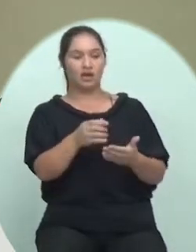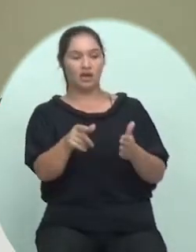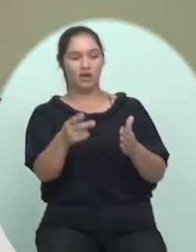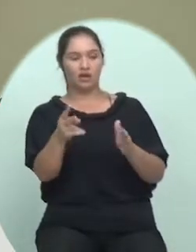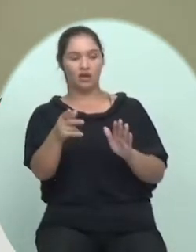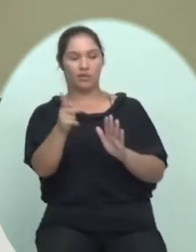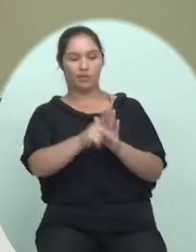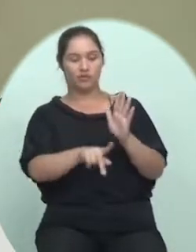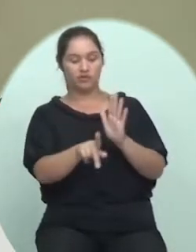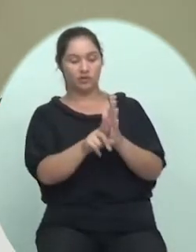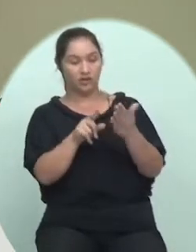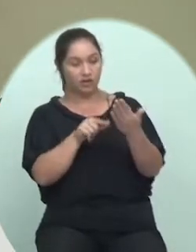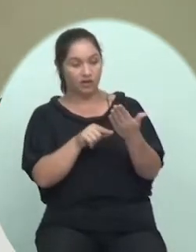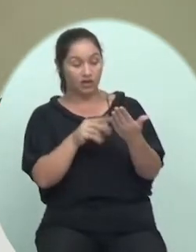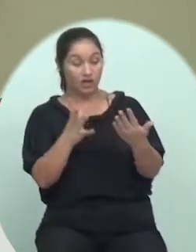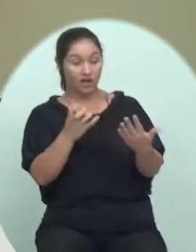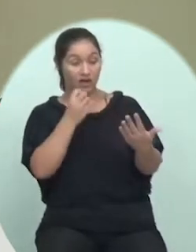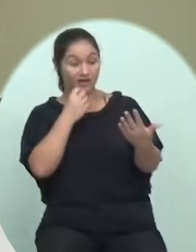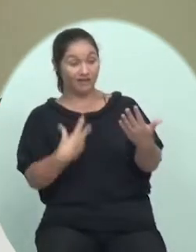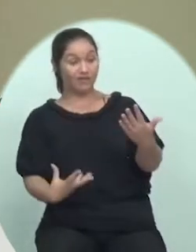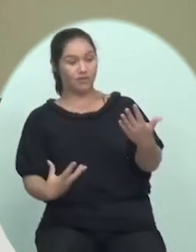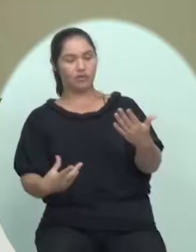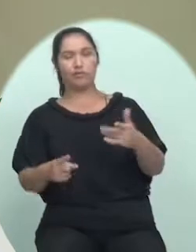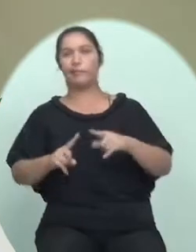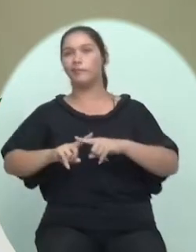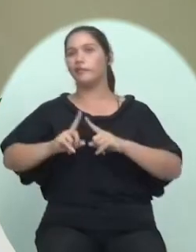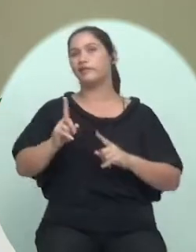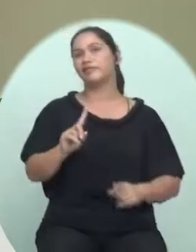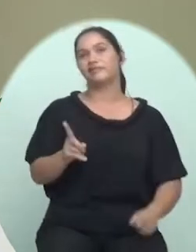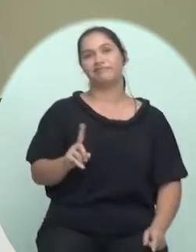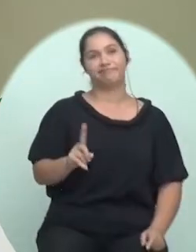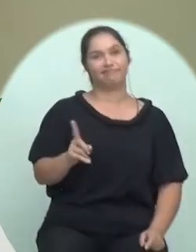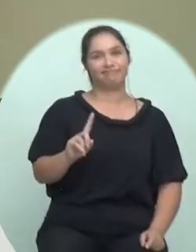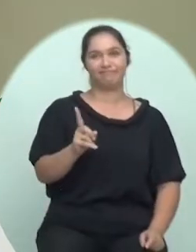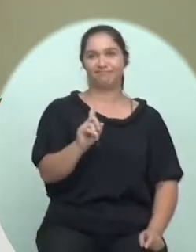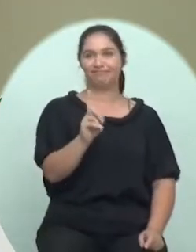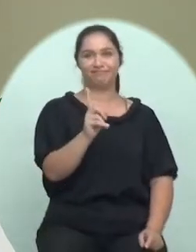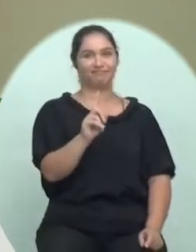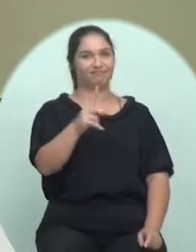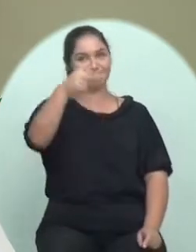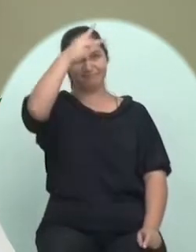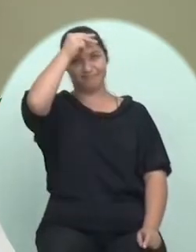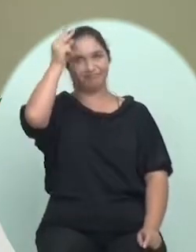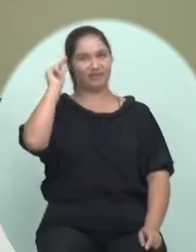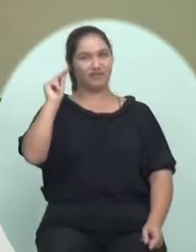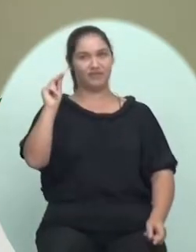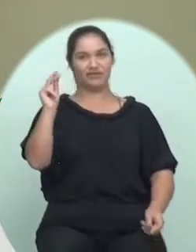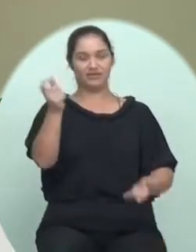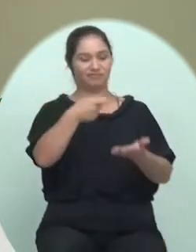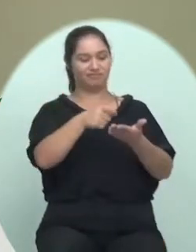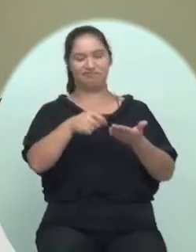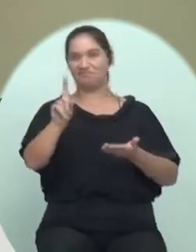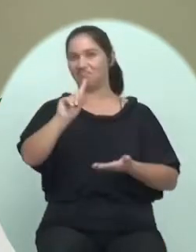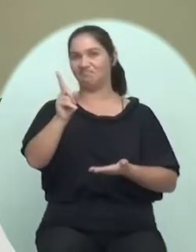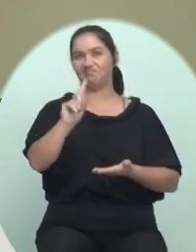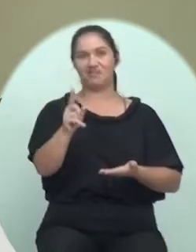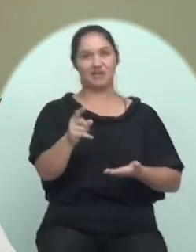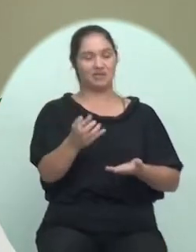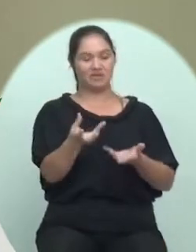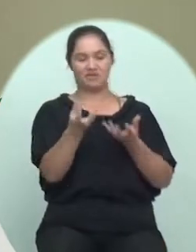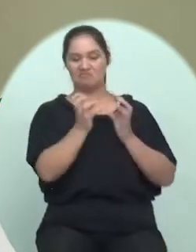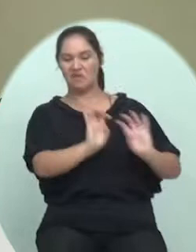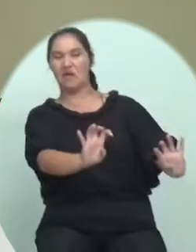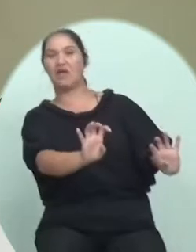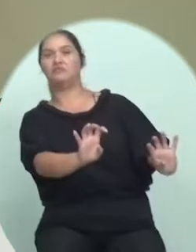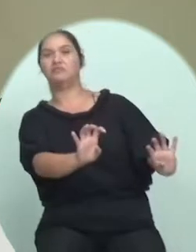para cá para promulgar. É uma coisa boa pro povo. Só que não, né? O prefeito não sancionou. Ele não aceitou. Ele